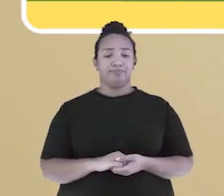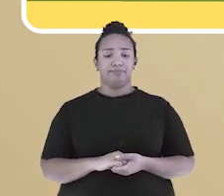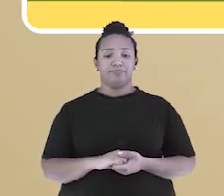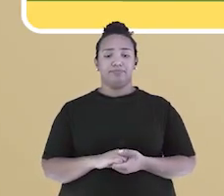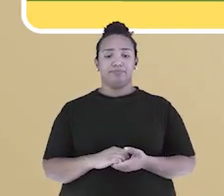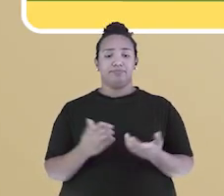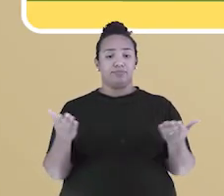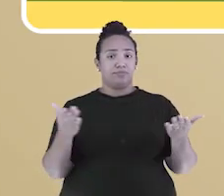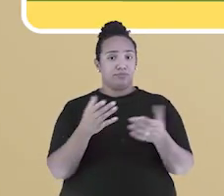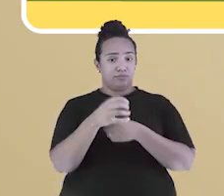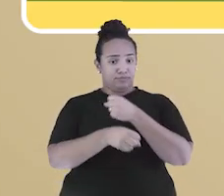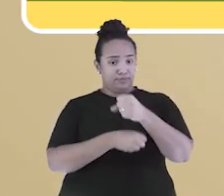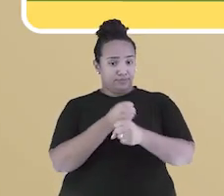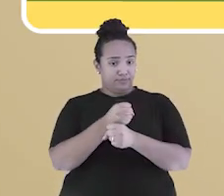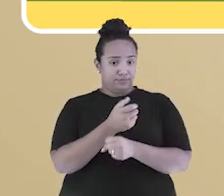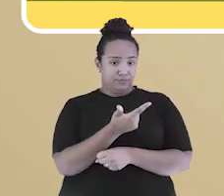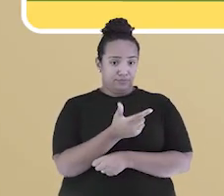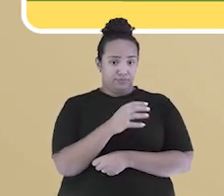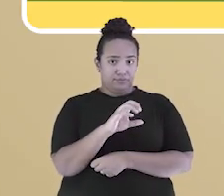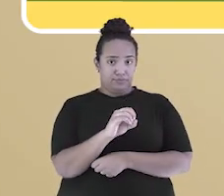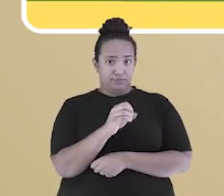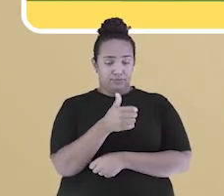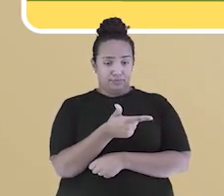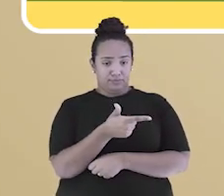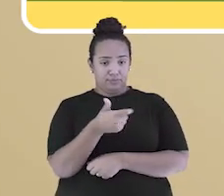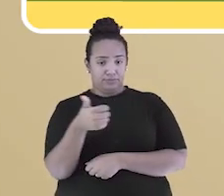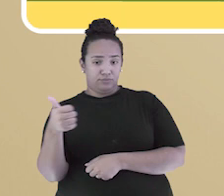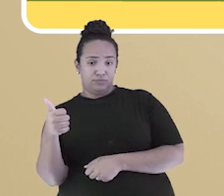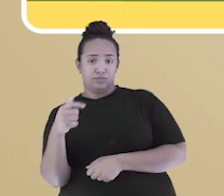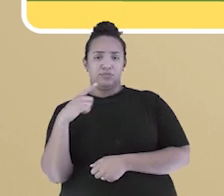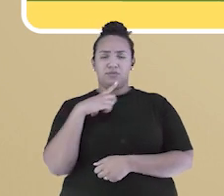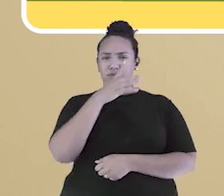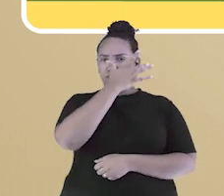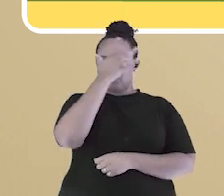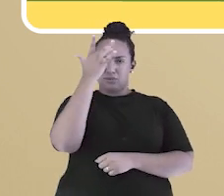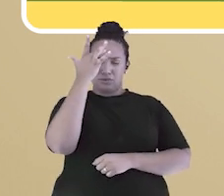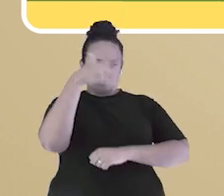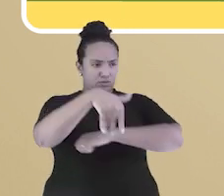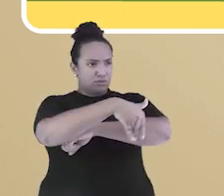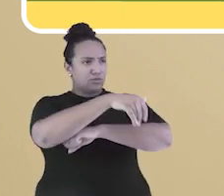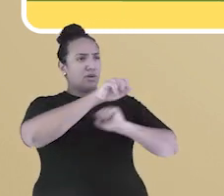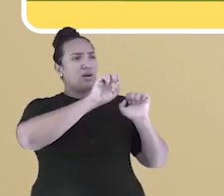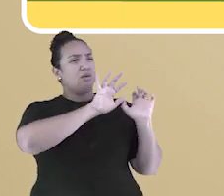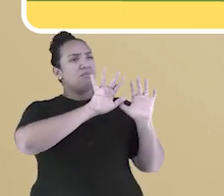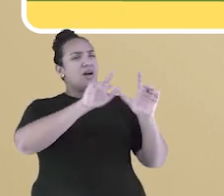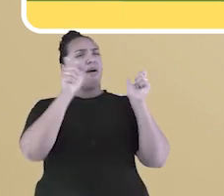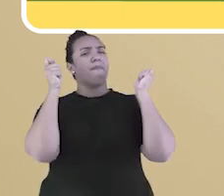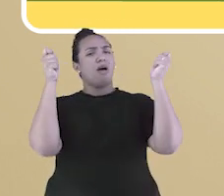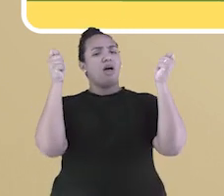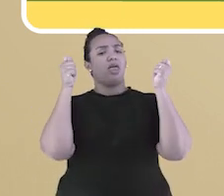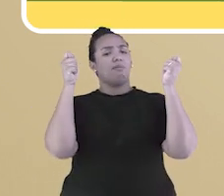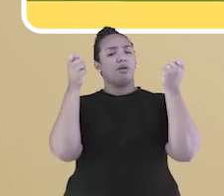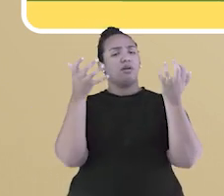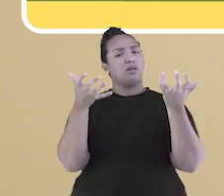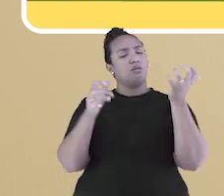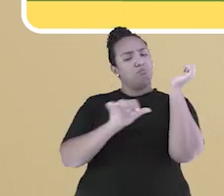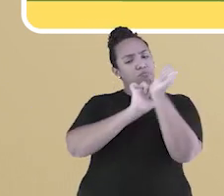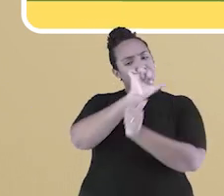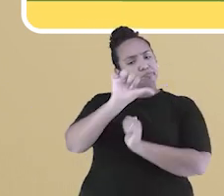em 2021, manifestantes estiveram nas ruas para reivindicar mudanças e tensões no